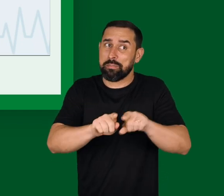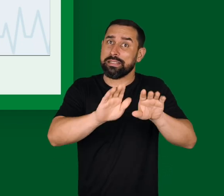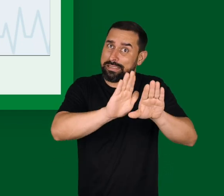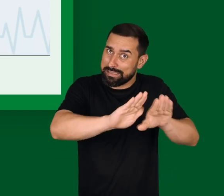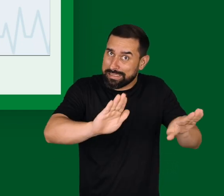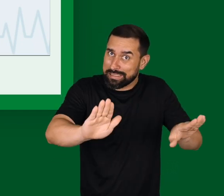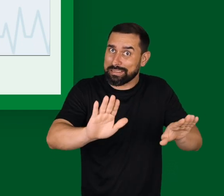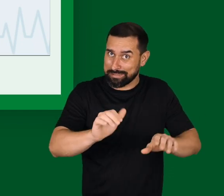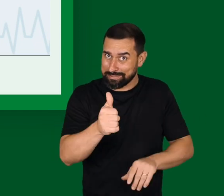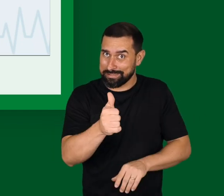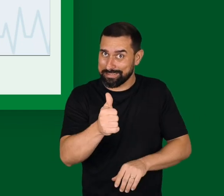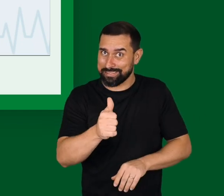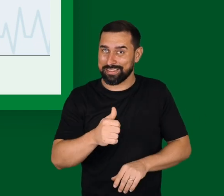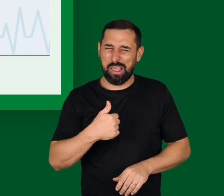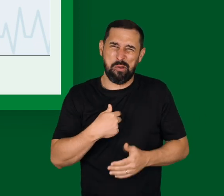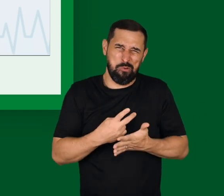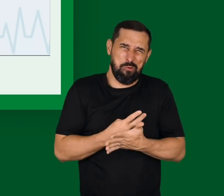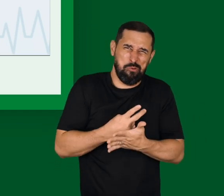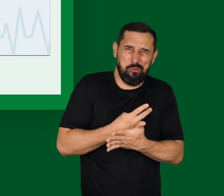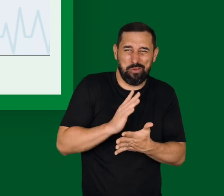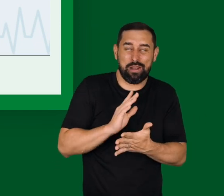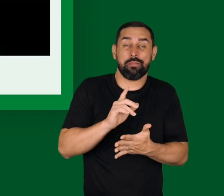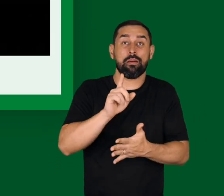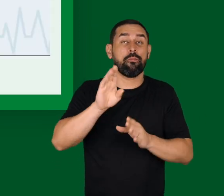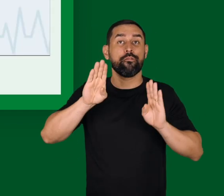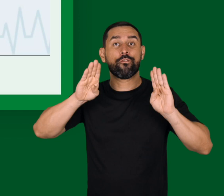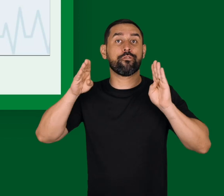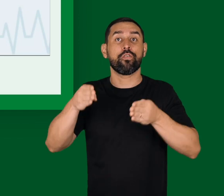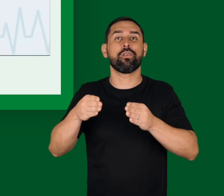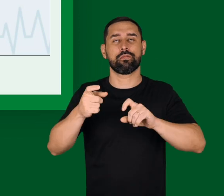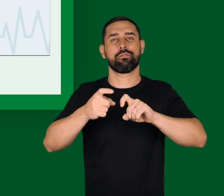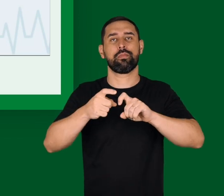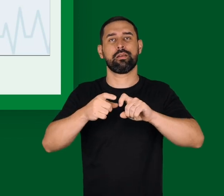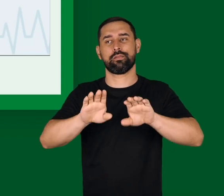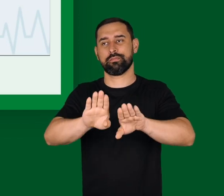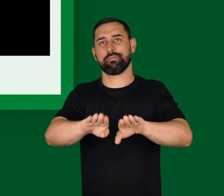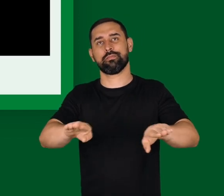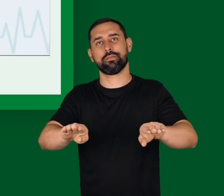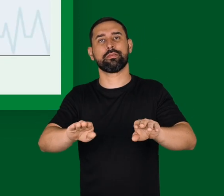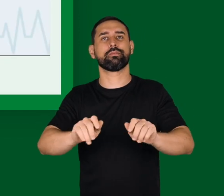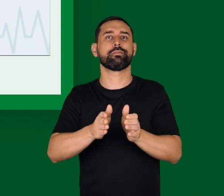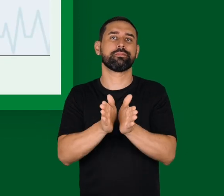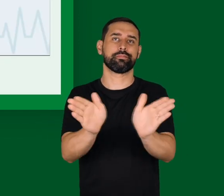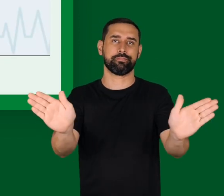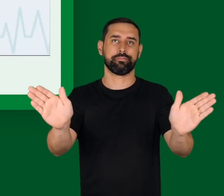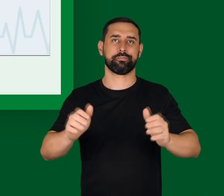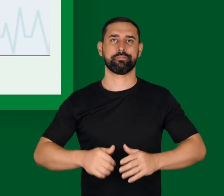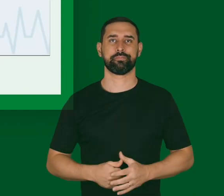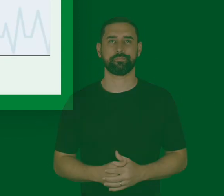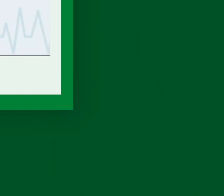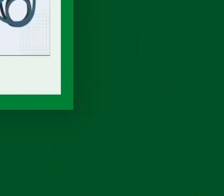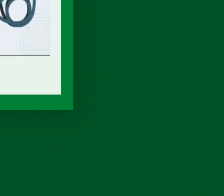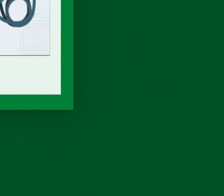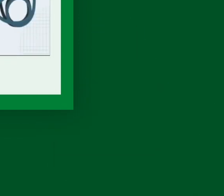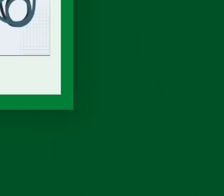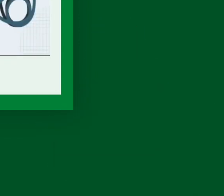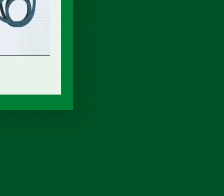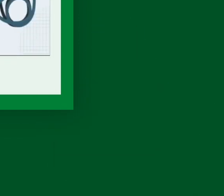fizer isso, fiquem tranquilas, é só um rato falho, tá? A gente aqui está falando do ente pediátrico, de uma forma